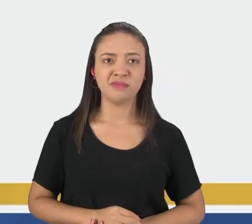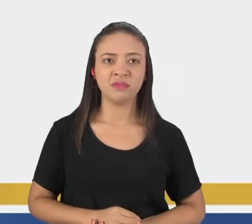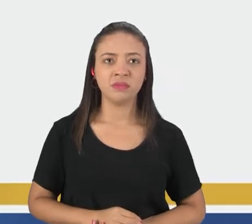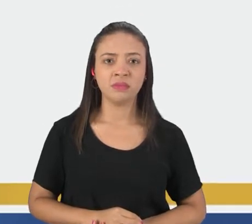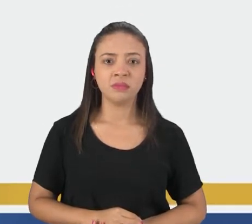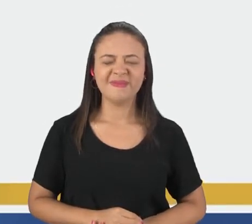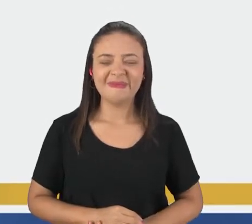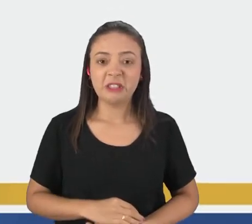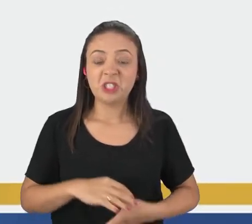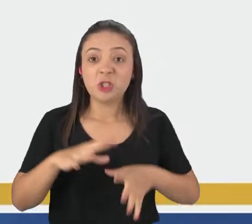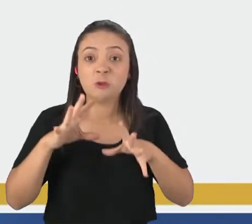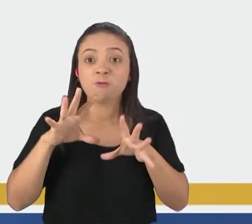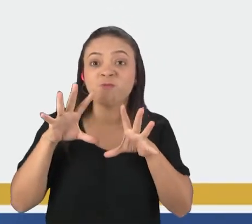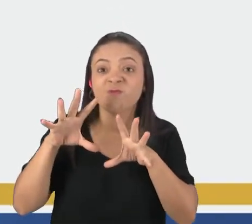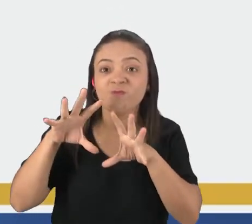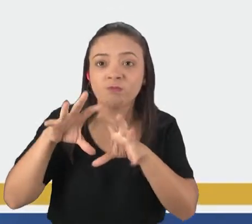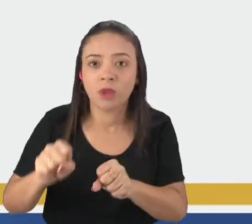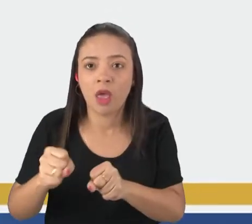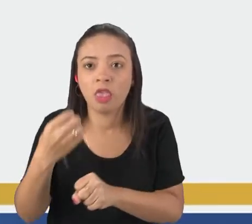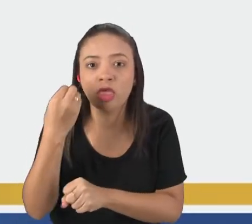foi emboscada.